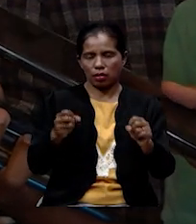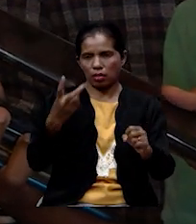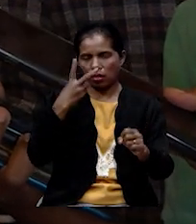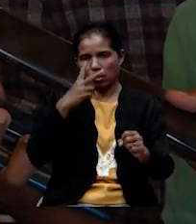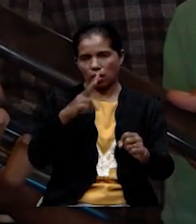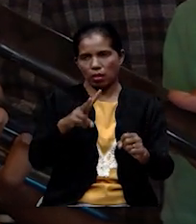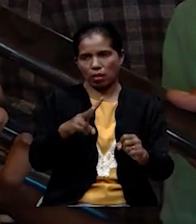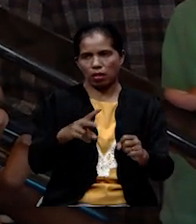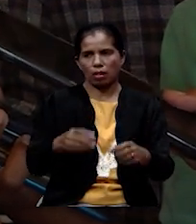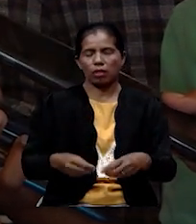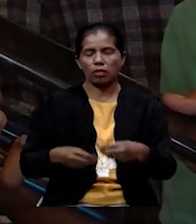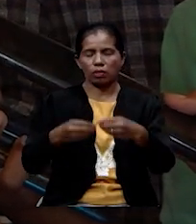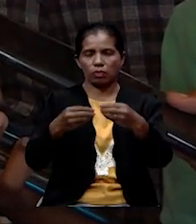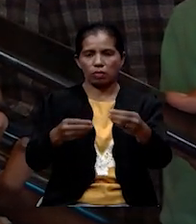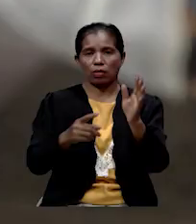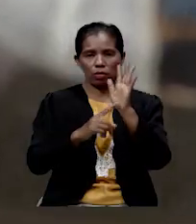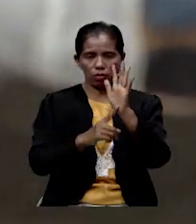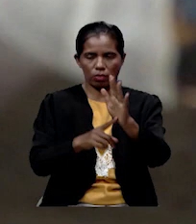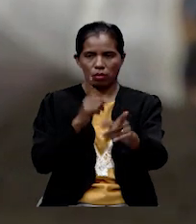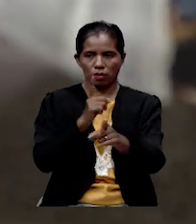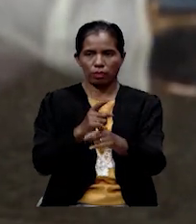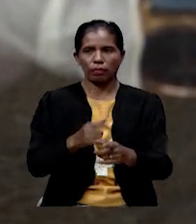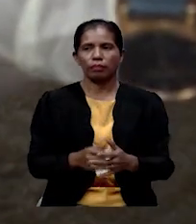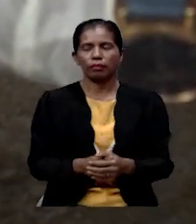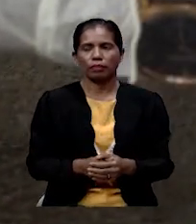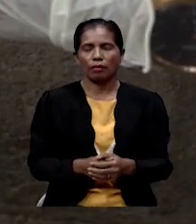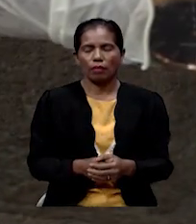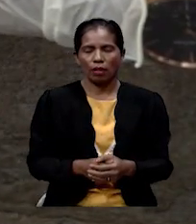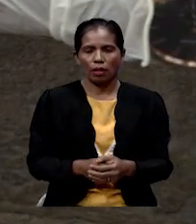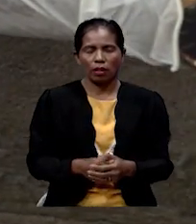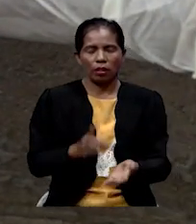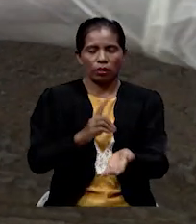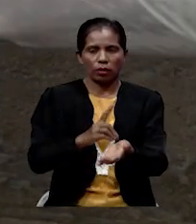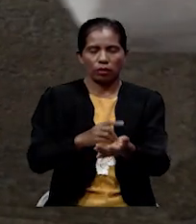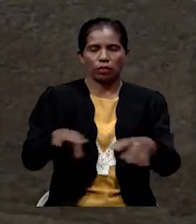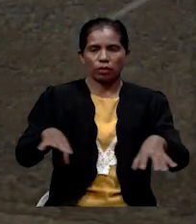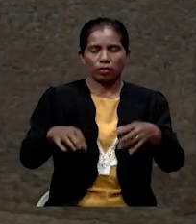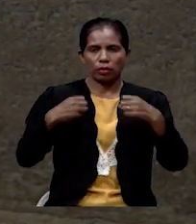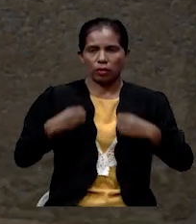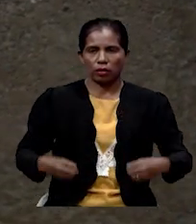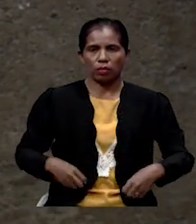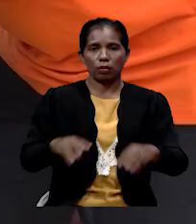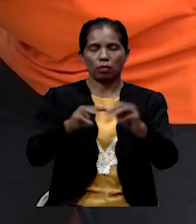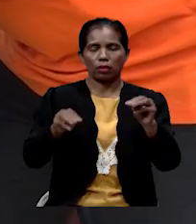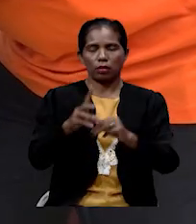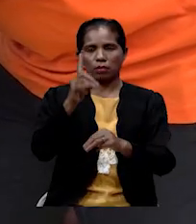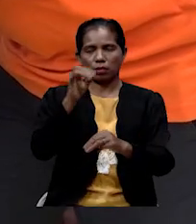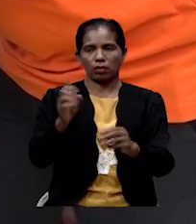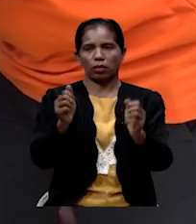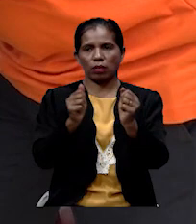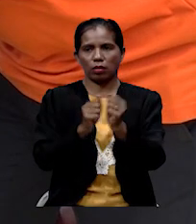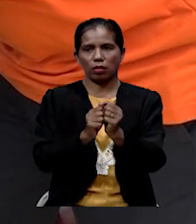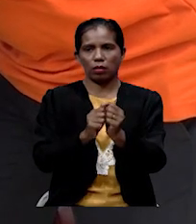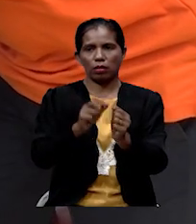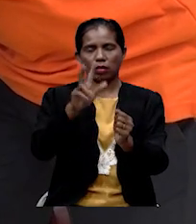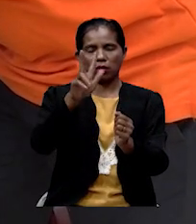hare para atau fo justifikane be. Total profesional saúde e serviço saúde município de Ili hamutuk